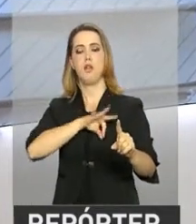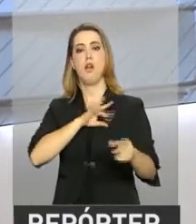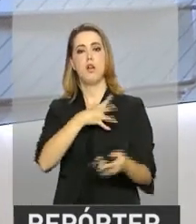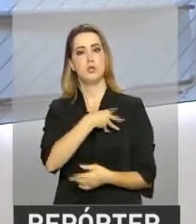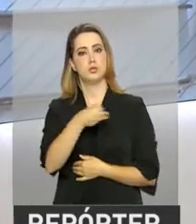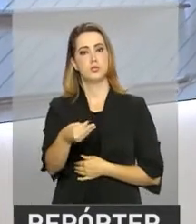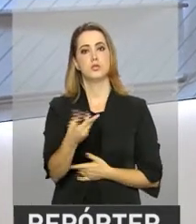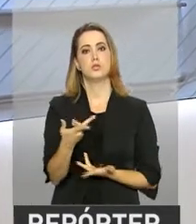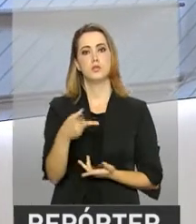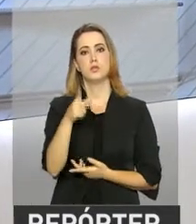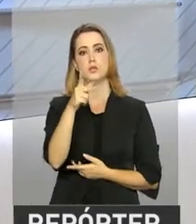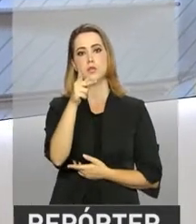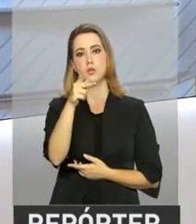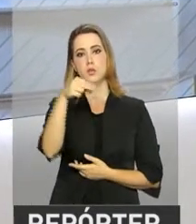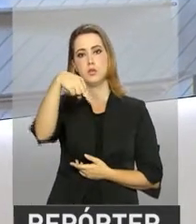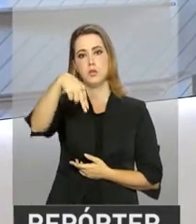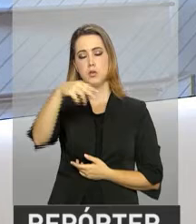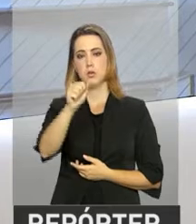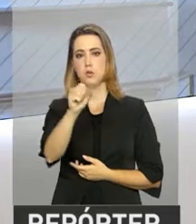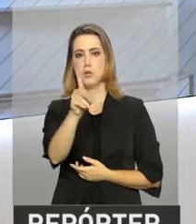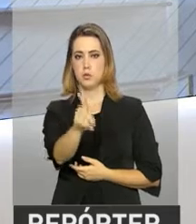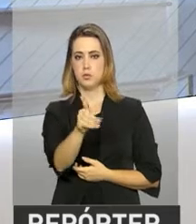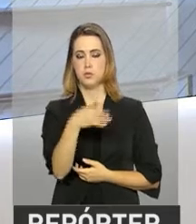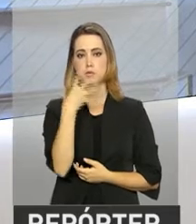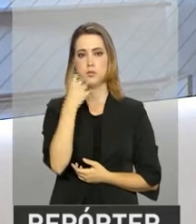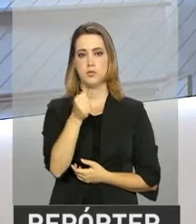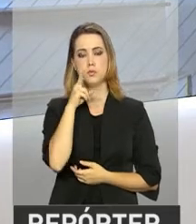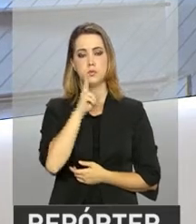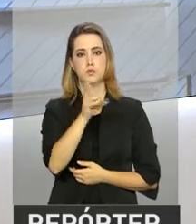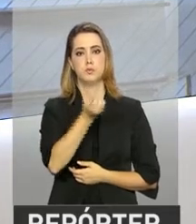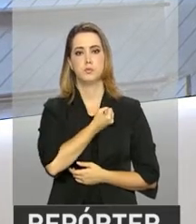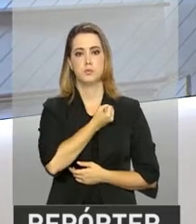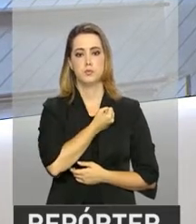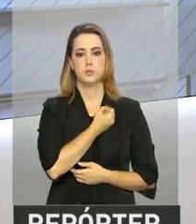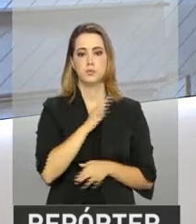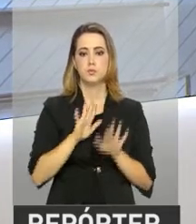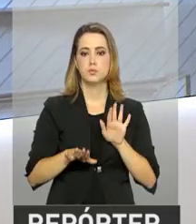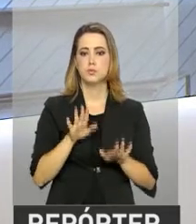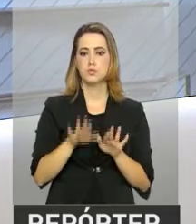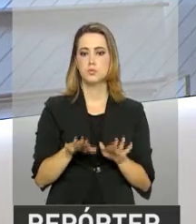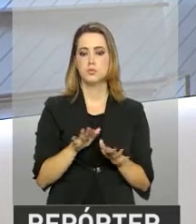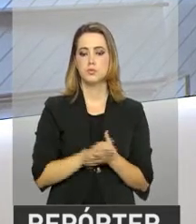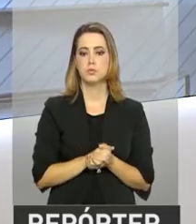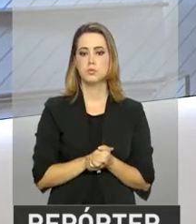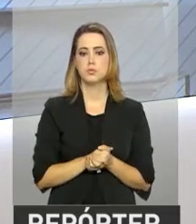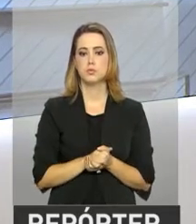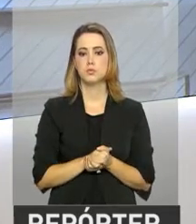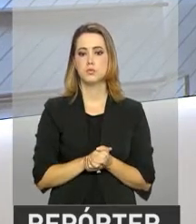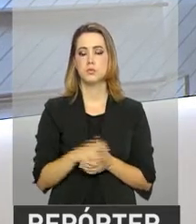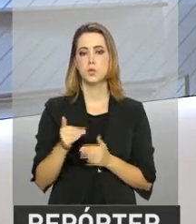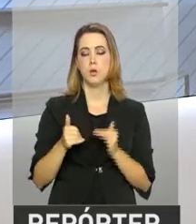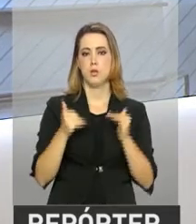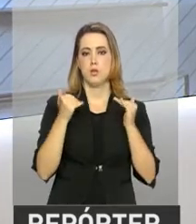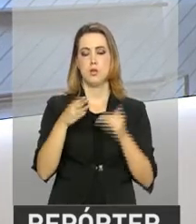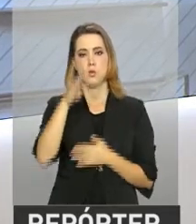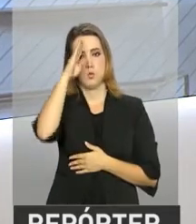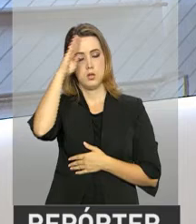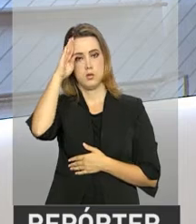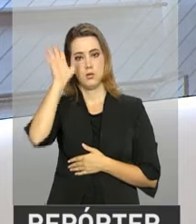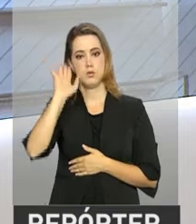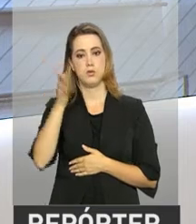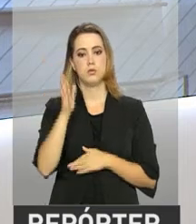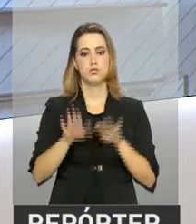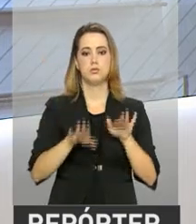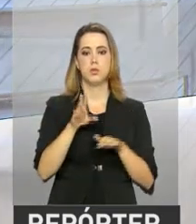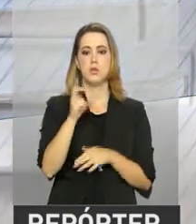domicílios a pnad vamos ver os números aqui no telão olha só entre os entrevistados com ensino superior completo a renda